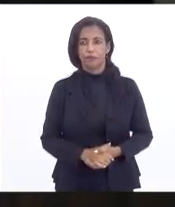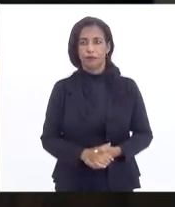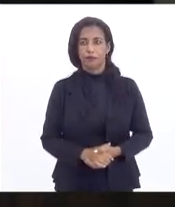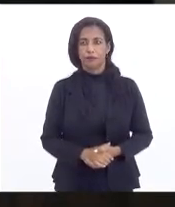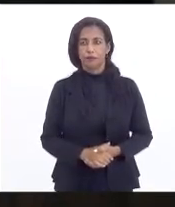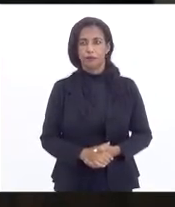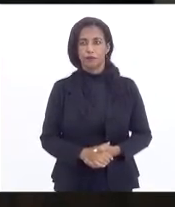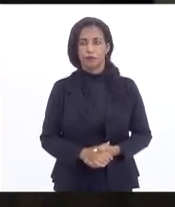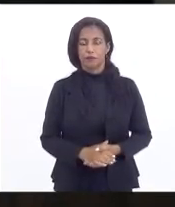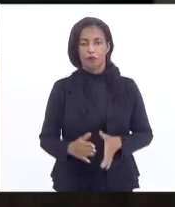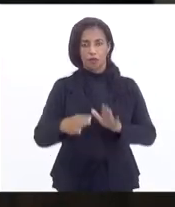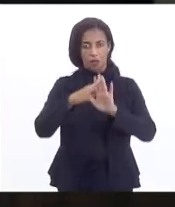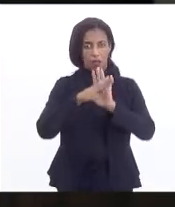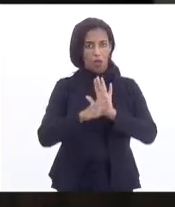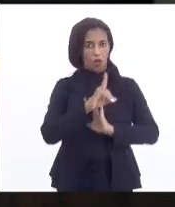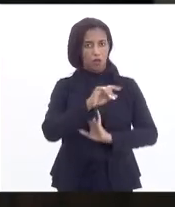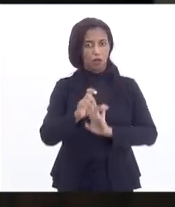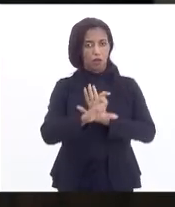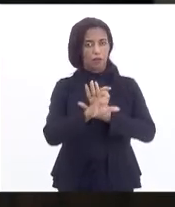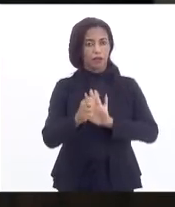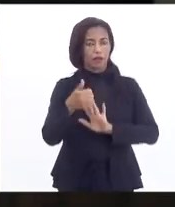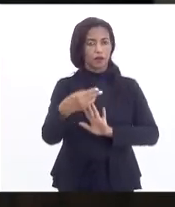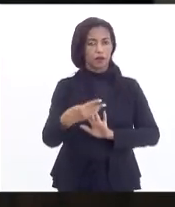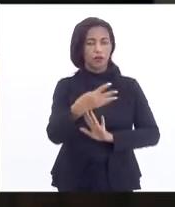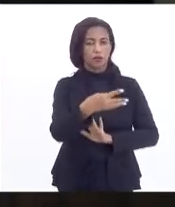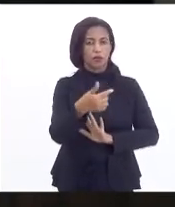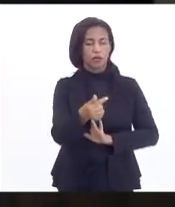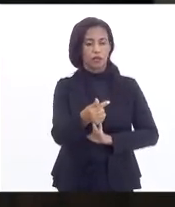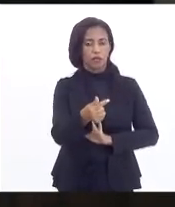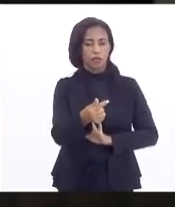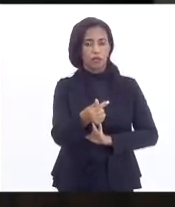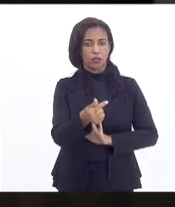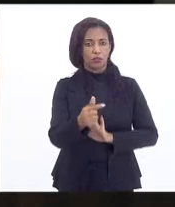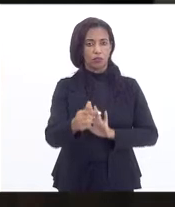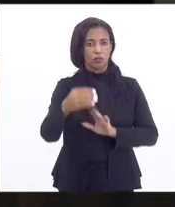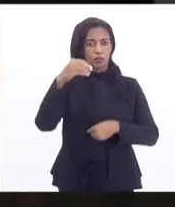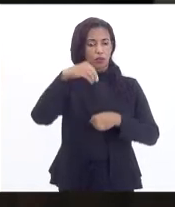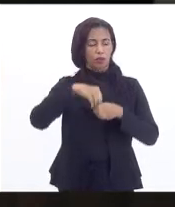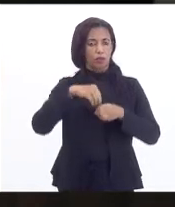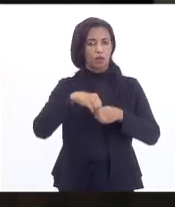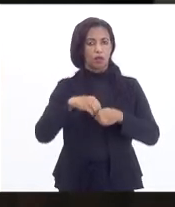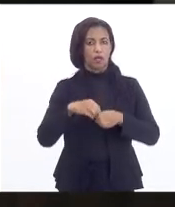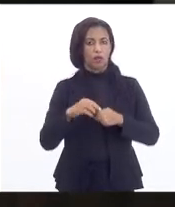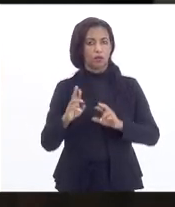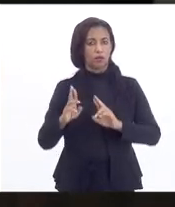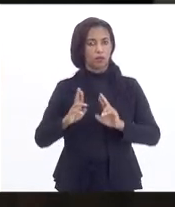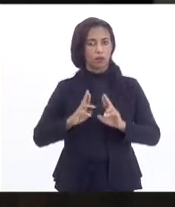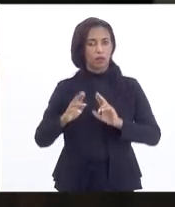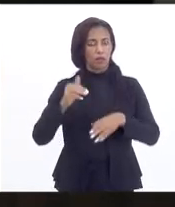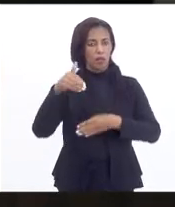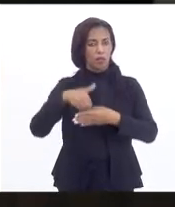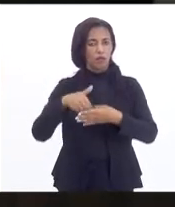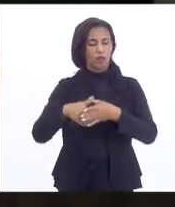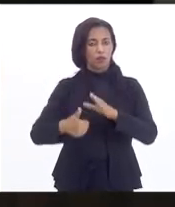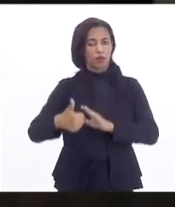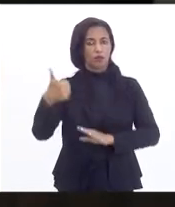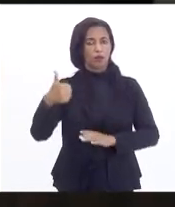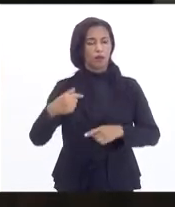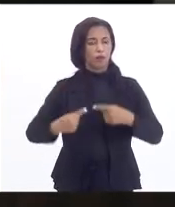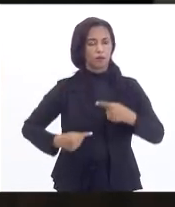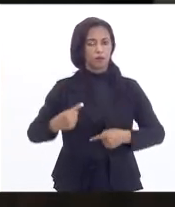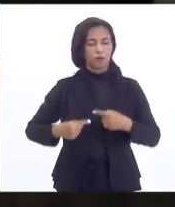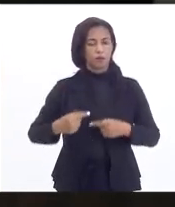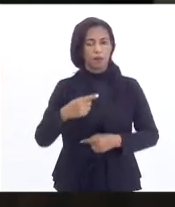Incluído na ordem do dia, de acordo com o parágrafo 3º do artigo 47 do Regimento Interno, tramitação ordinária, em votação, em primeira discussão, projeto de